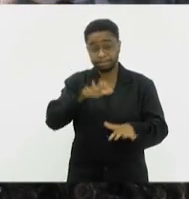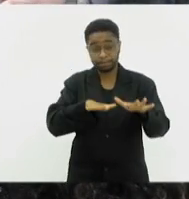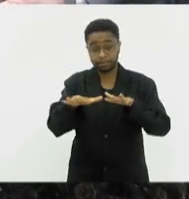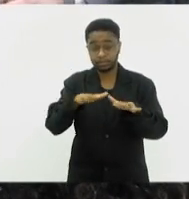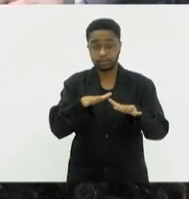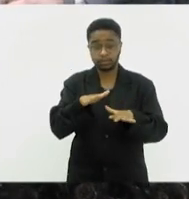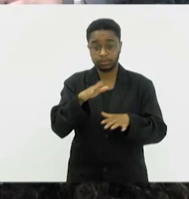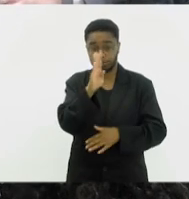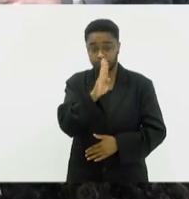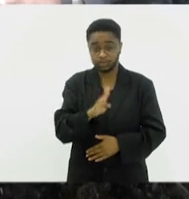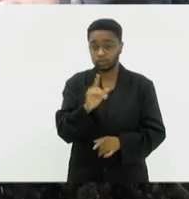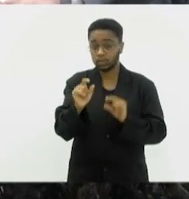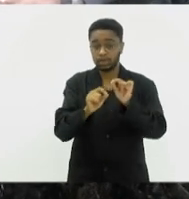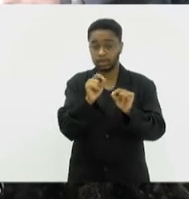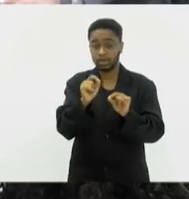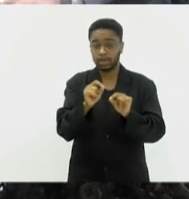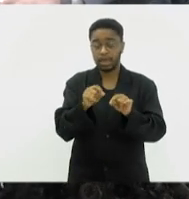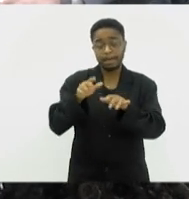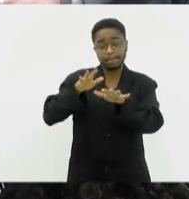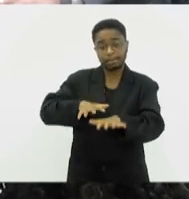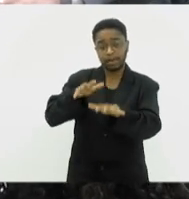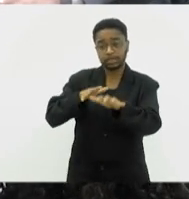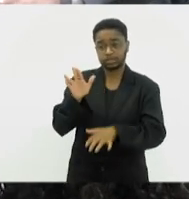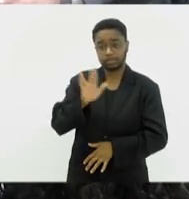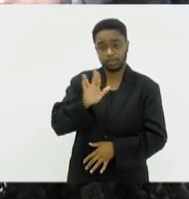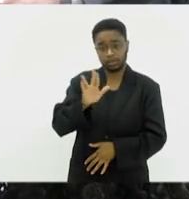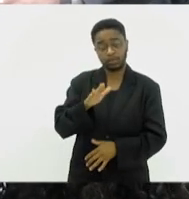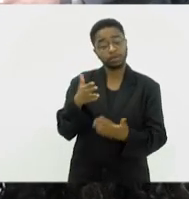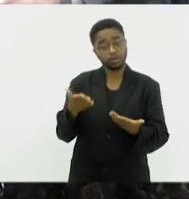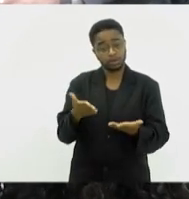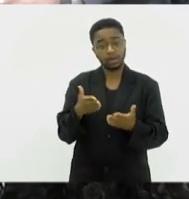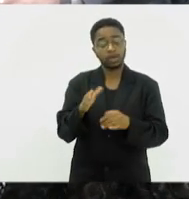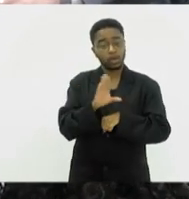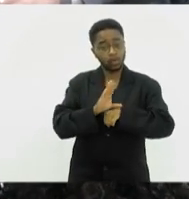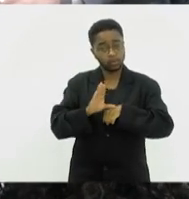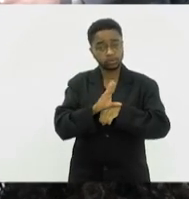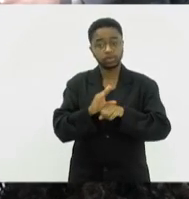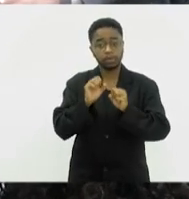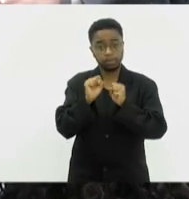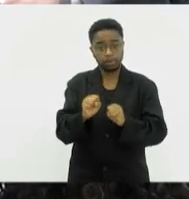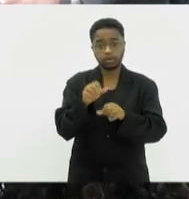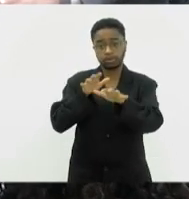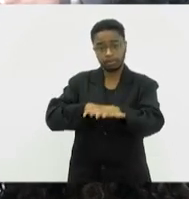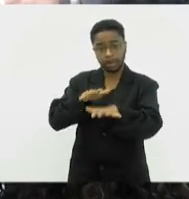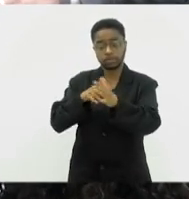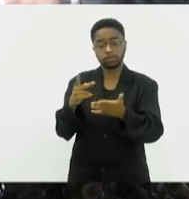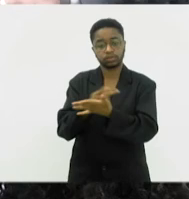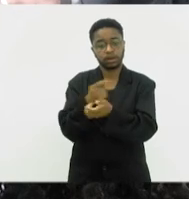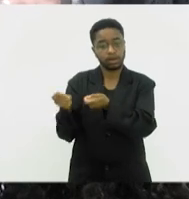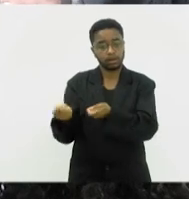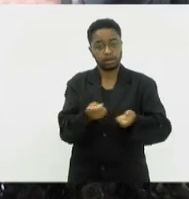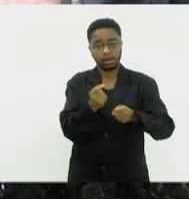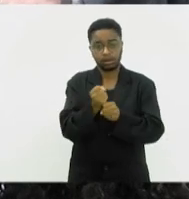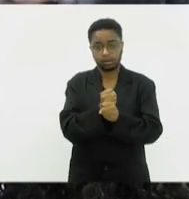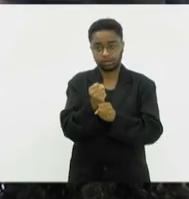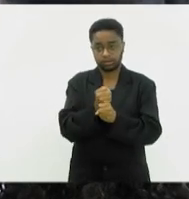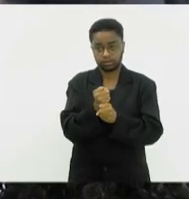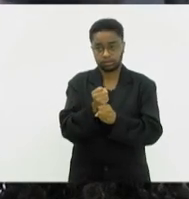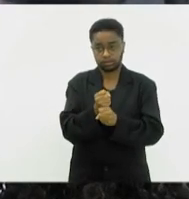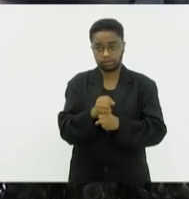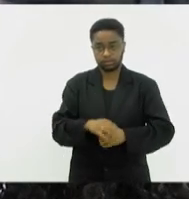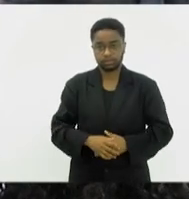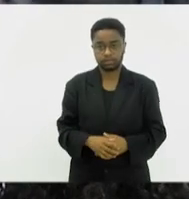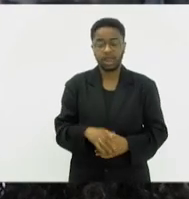Marcha da Maconha. E o nome é esse. E constitucionalmente é possível, pode. A marcha sai todos os anos. Deputada Dani, em vários a Marcha estados. Da Maconha é um